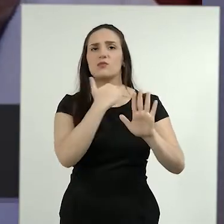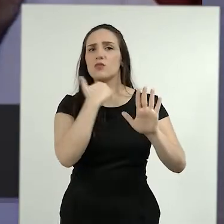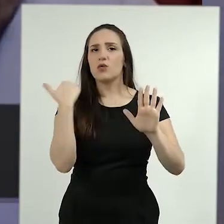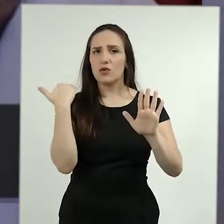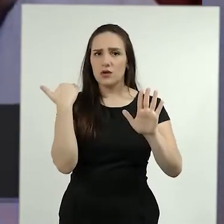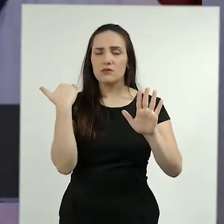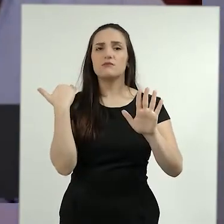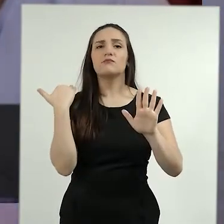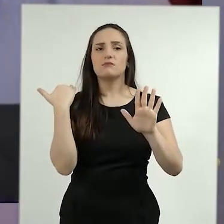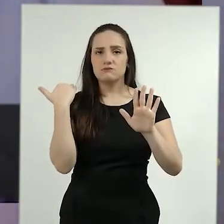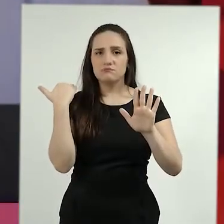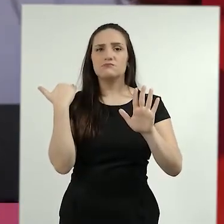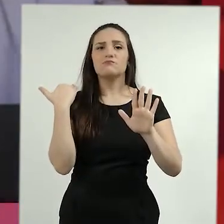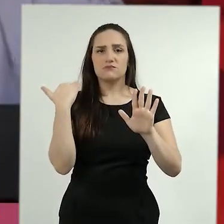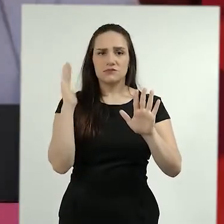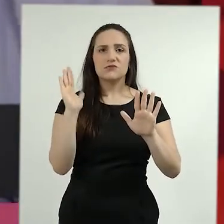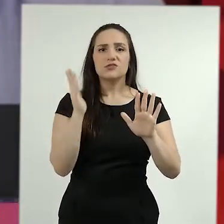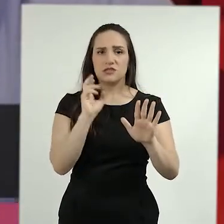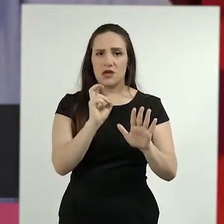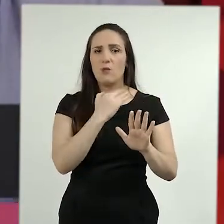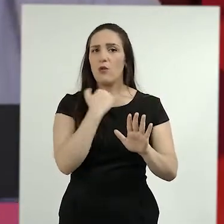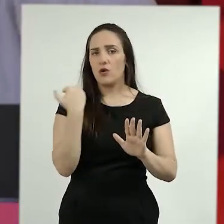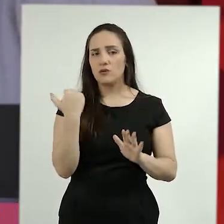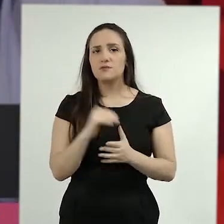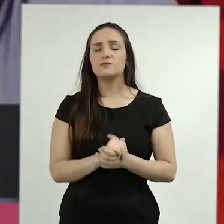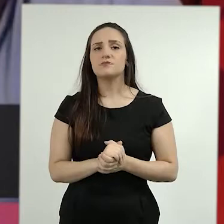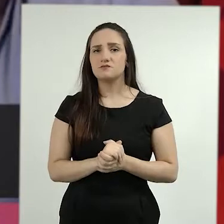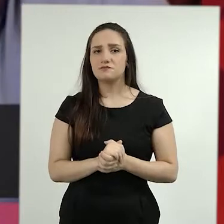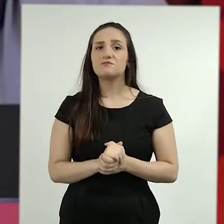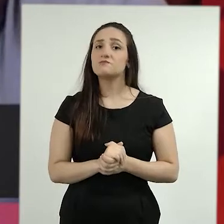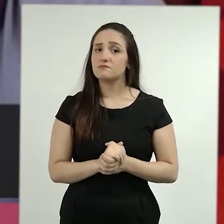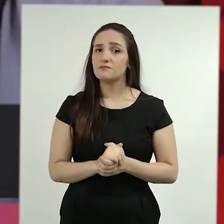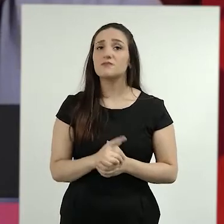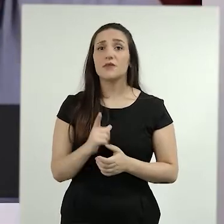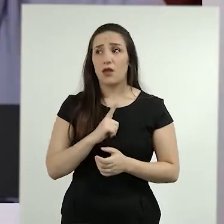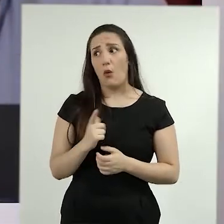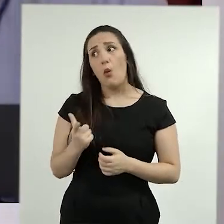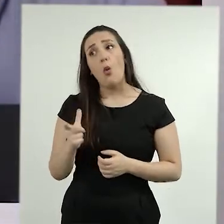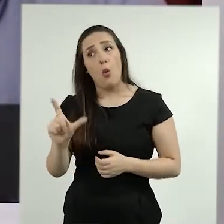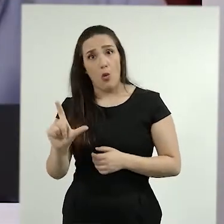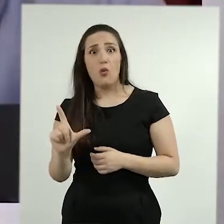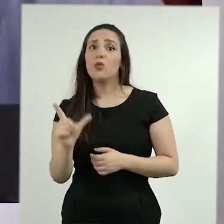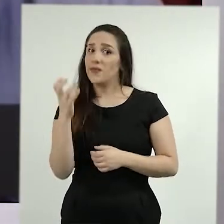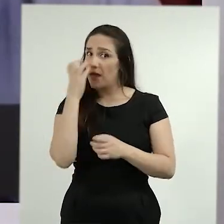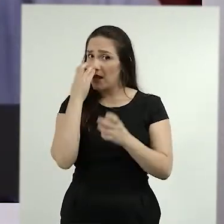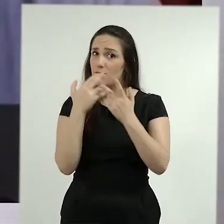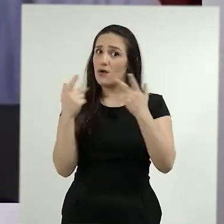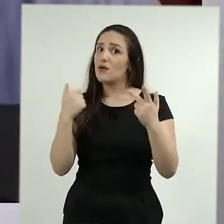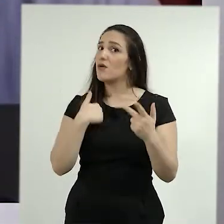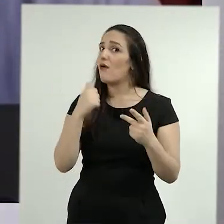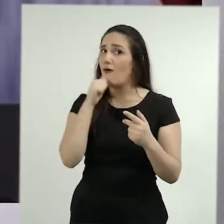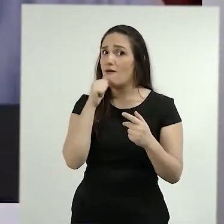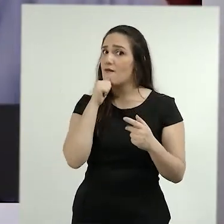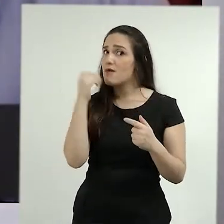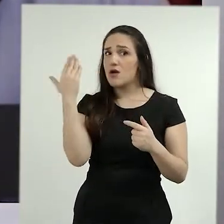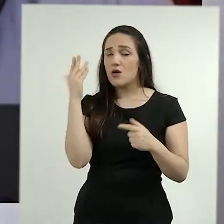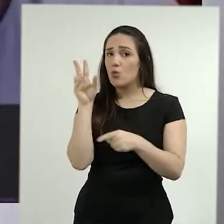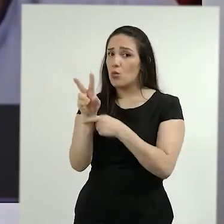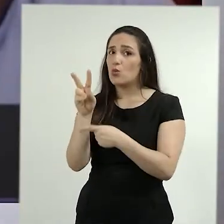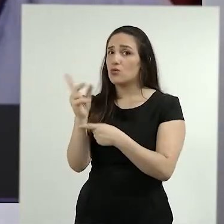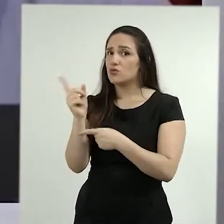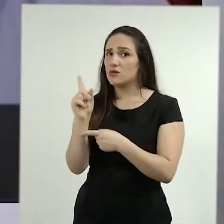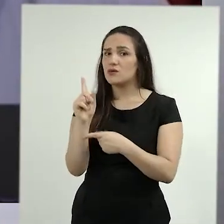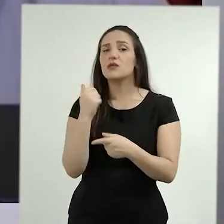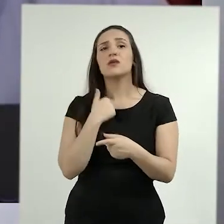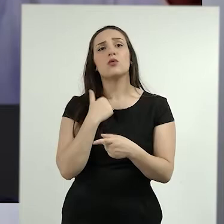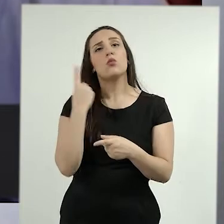morreram atropelados. Então, a gente Nossa. tem... É bem triste. Fora os animais que nós não